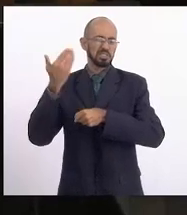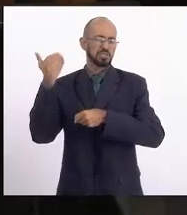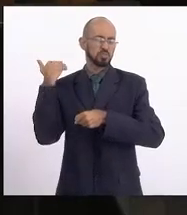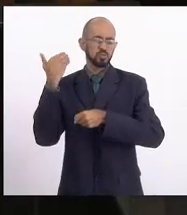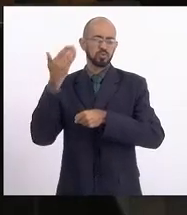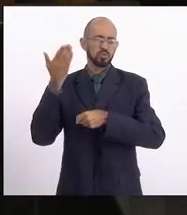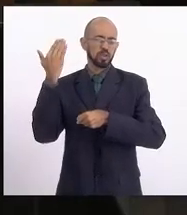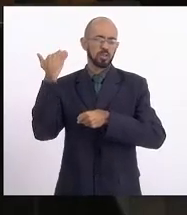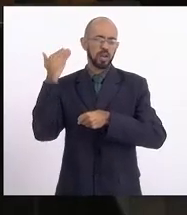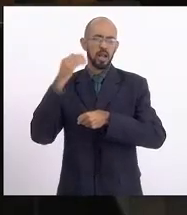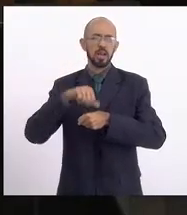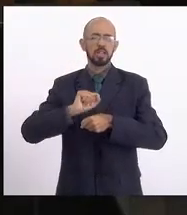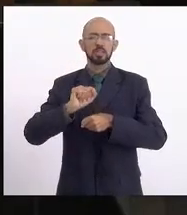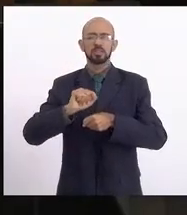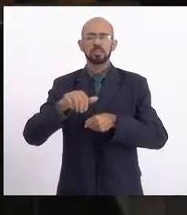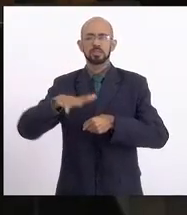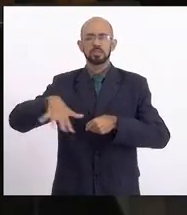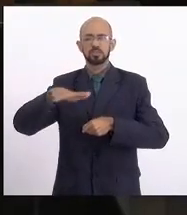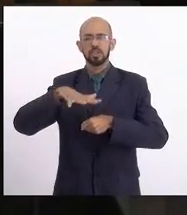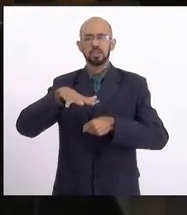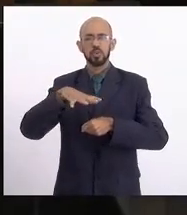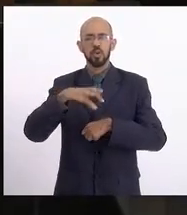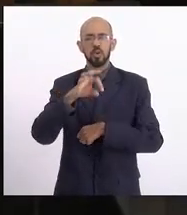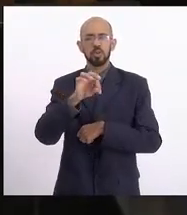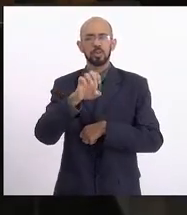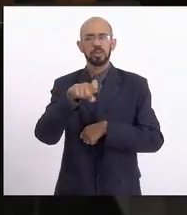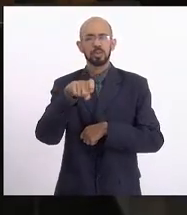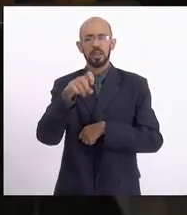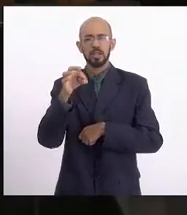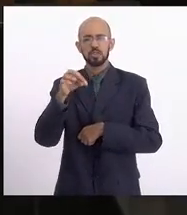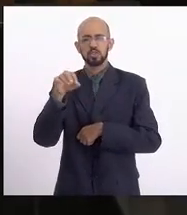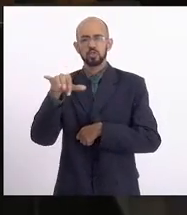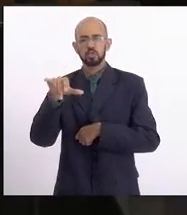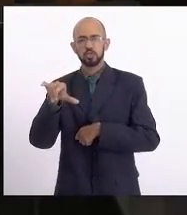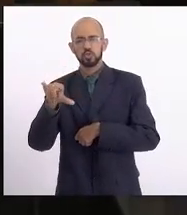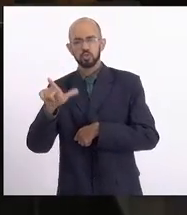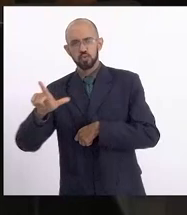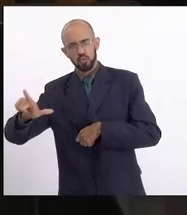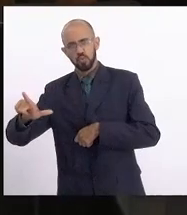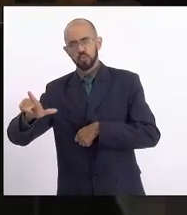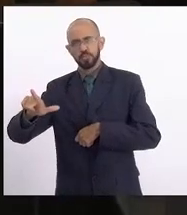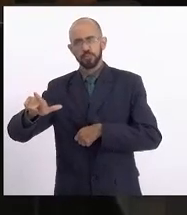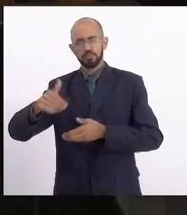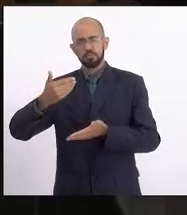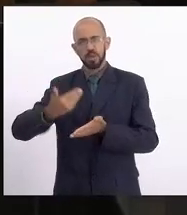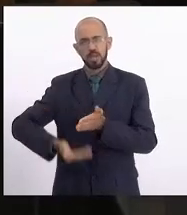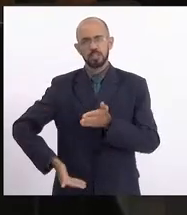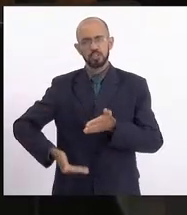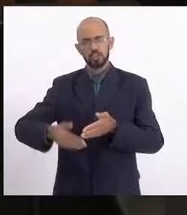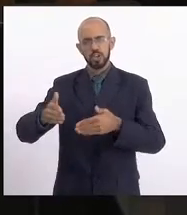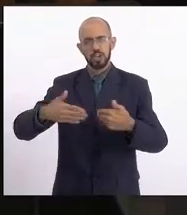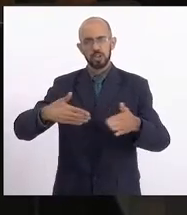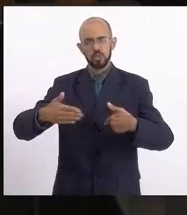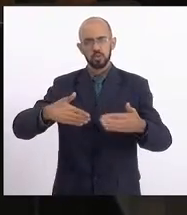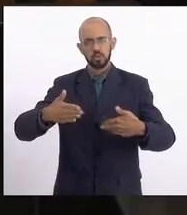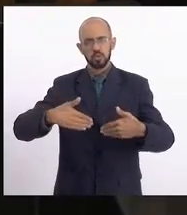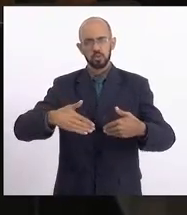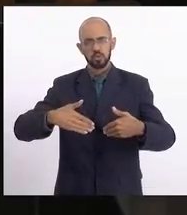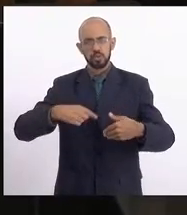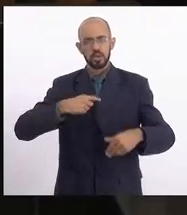área têxtil. Petrópolis estava perdendo, não só Petrópolis, Friburgo, Teresópolis, perdia muitas indústrias para